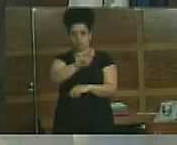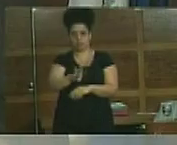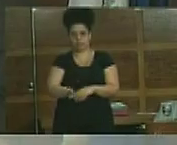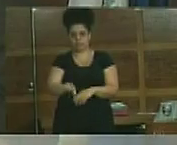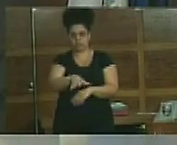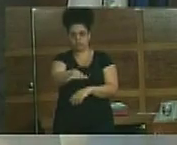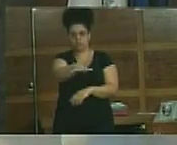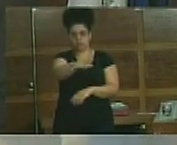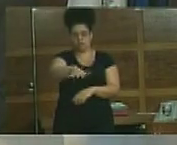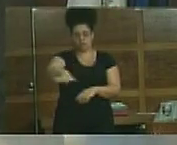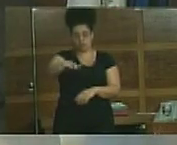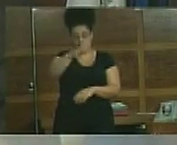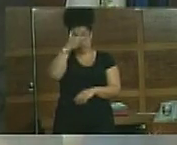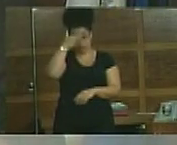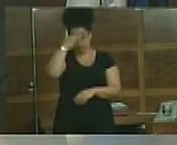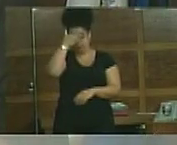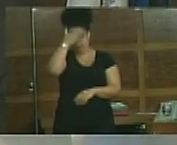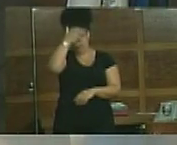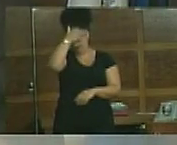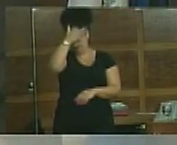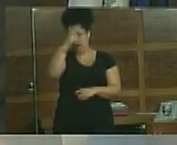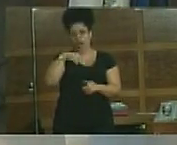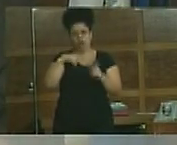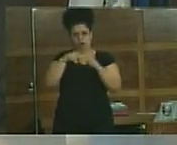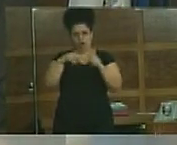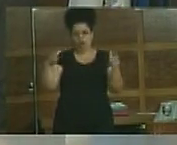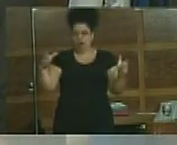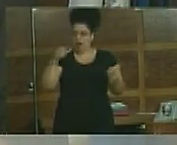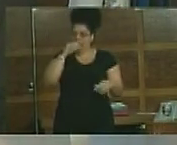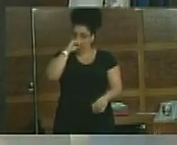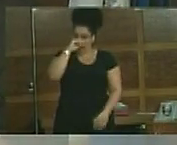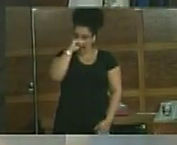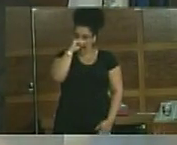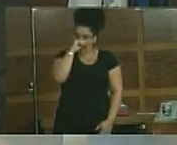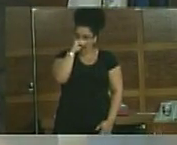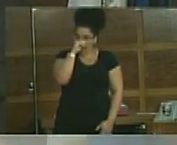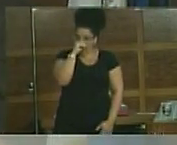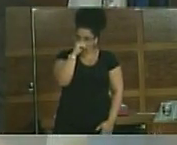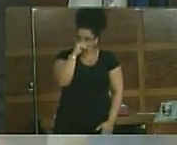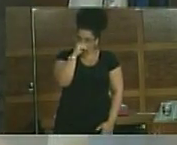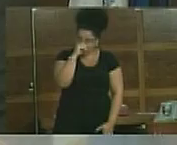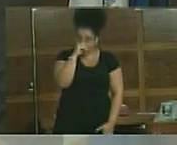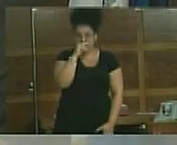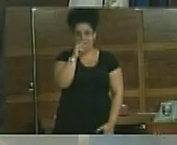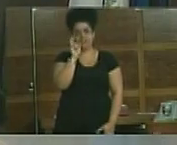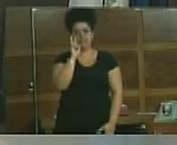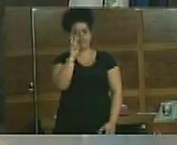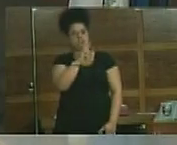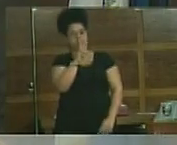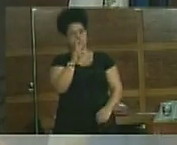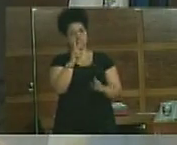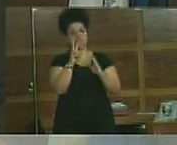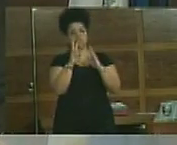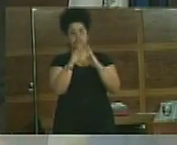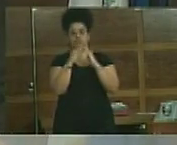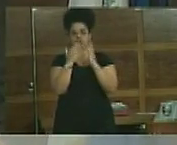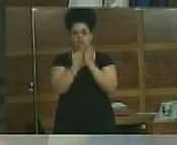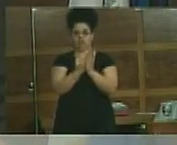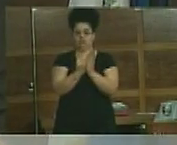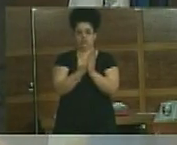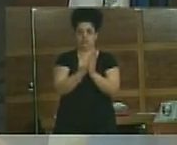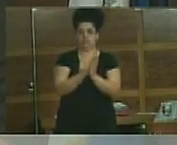que há outros bairros também não tem, mas tem bastante bairro dentro do nosso município que tem creche. Ali, com certeza, aquela